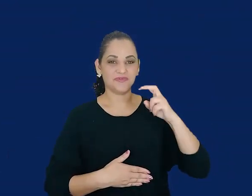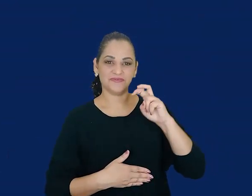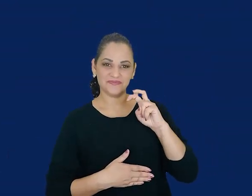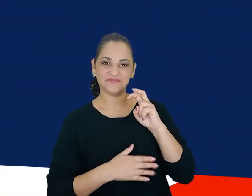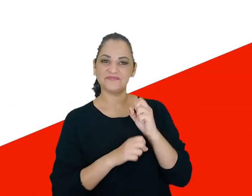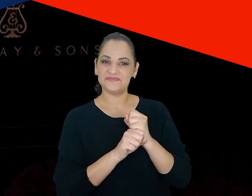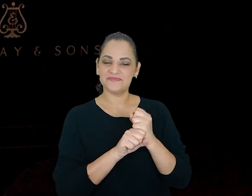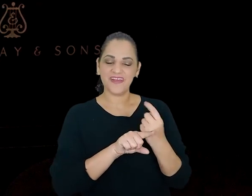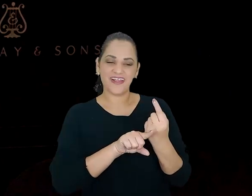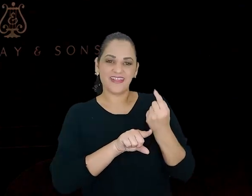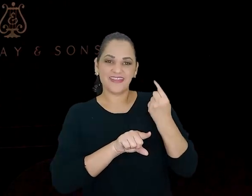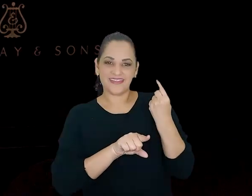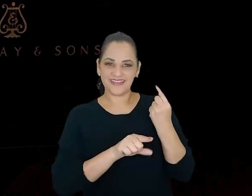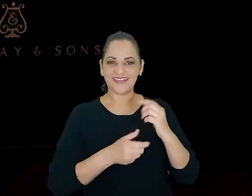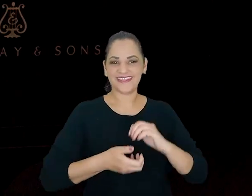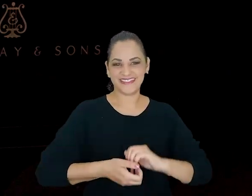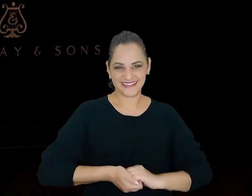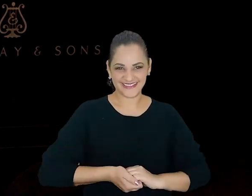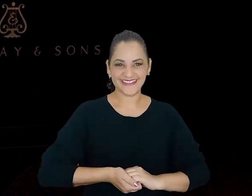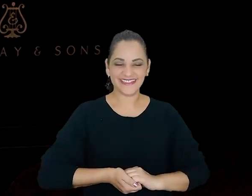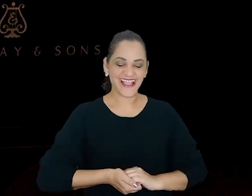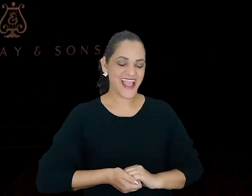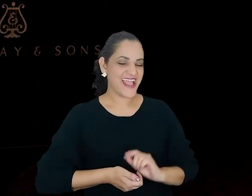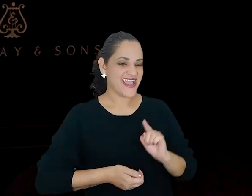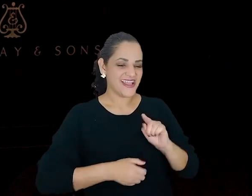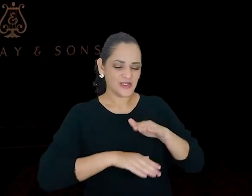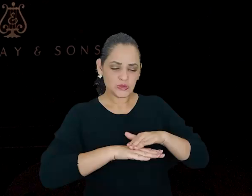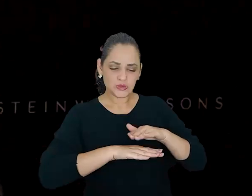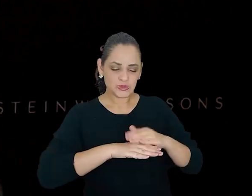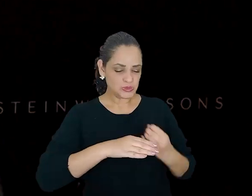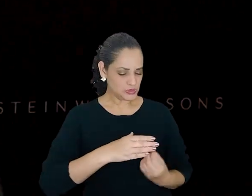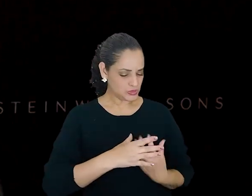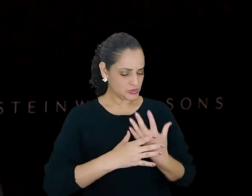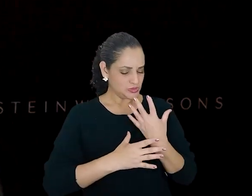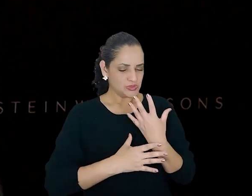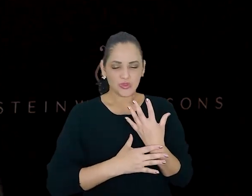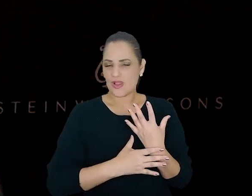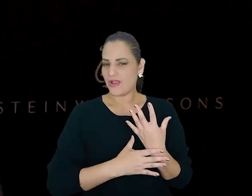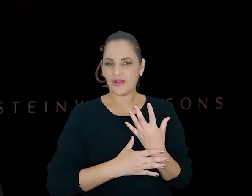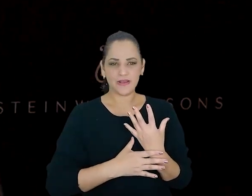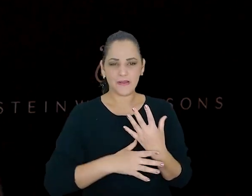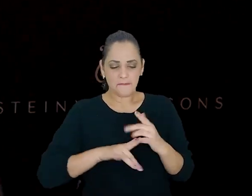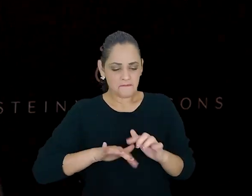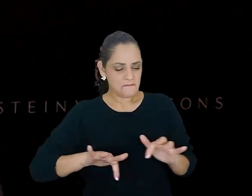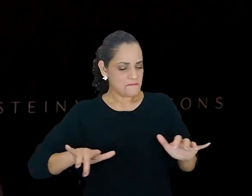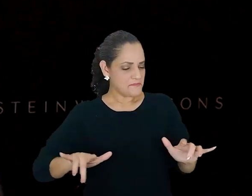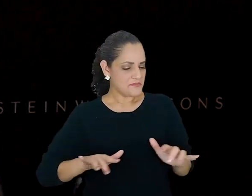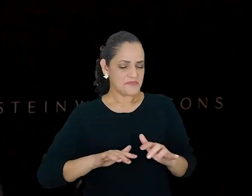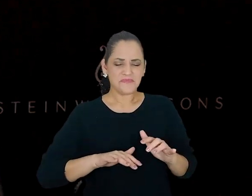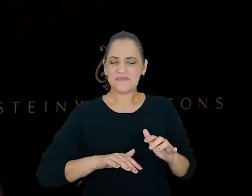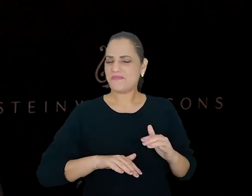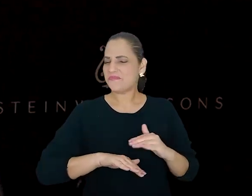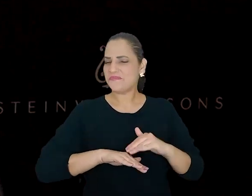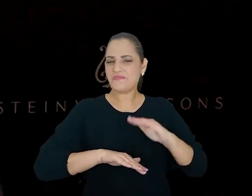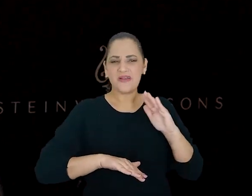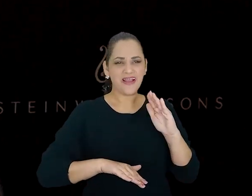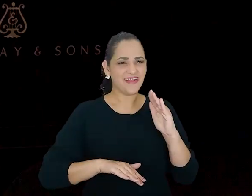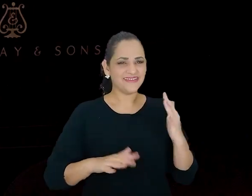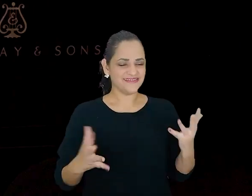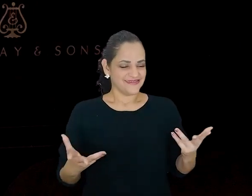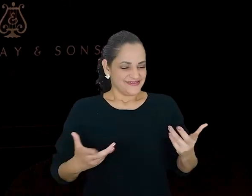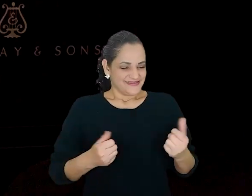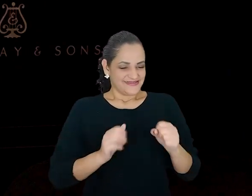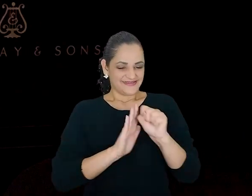1945. Considerado um dos compositores, assim como um dos pianistas mais influentes do século